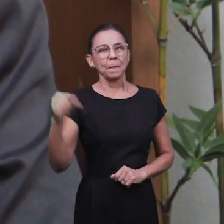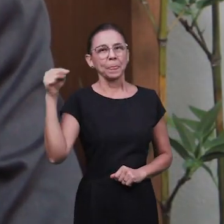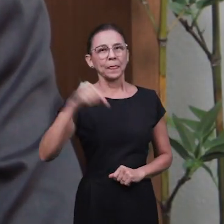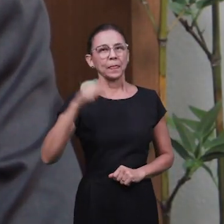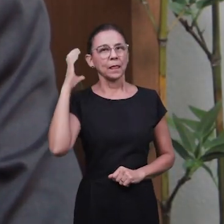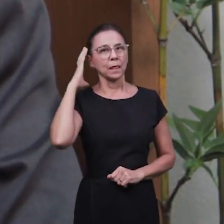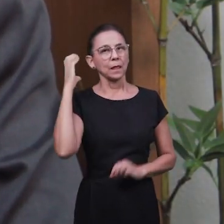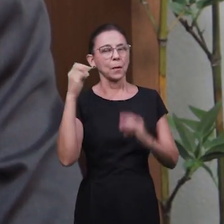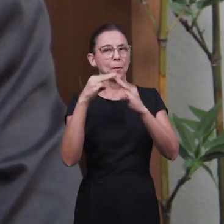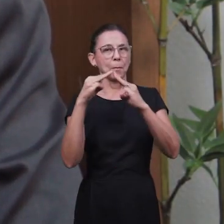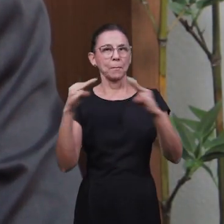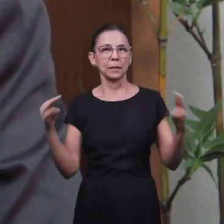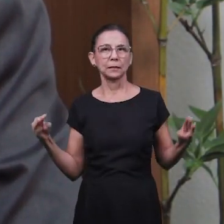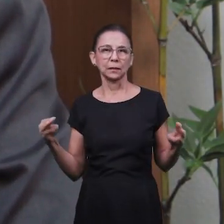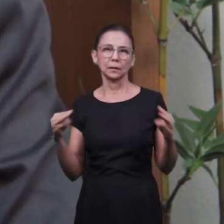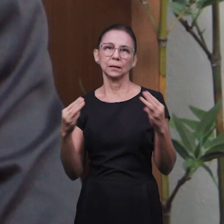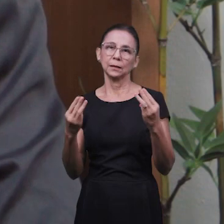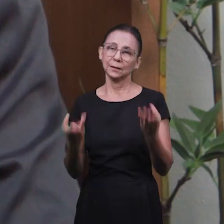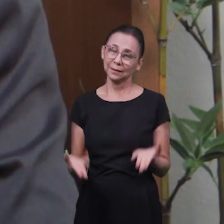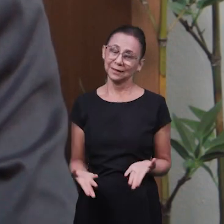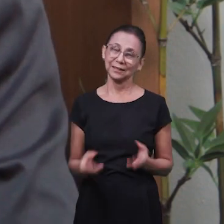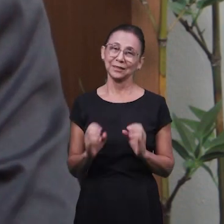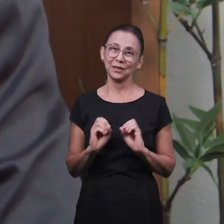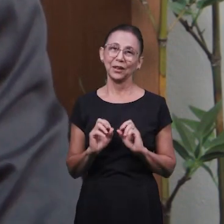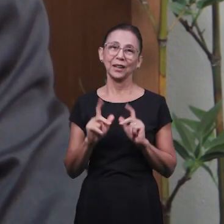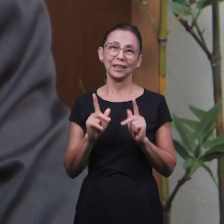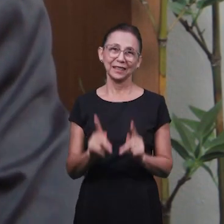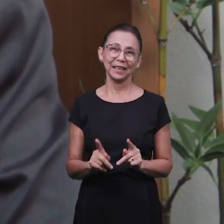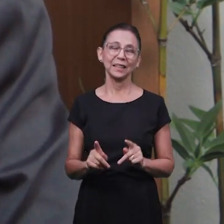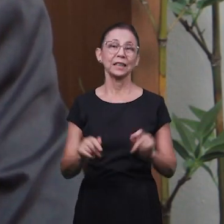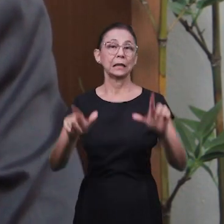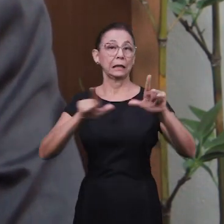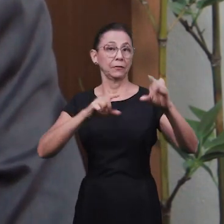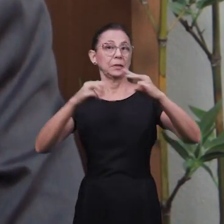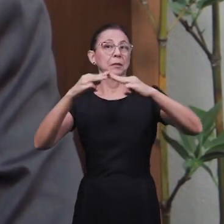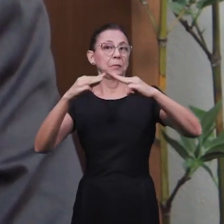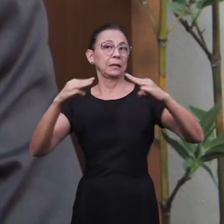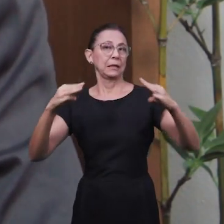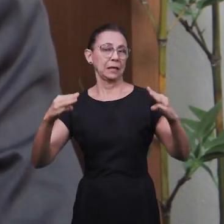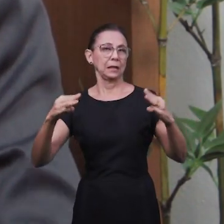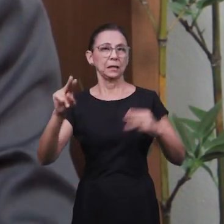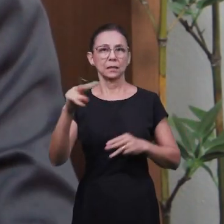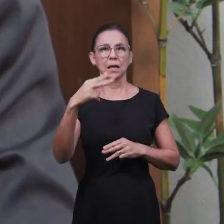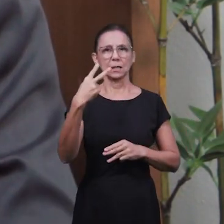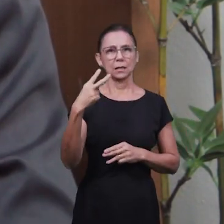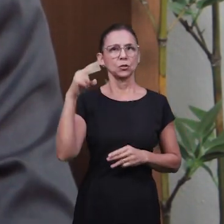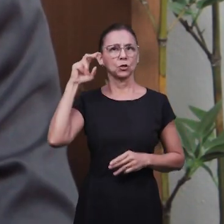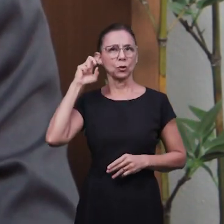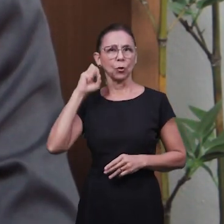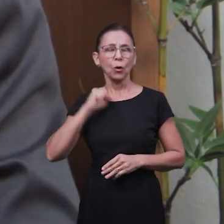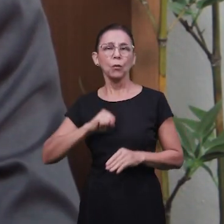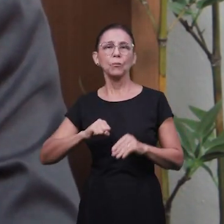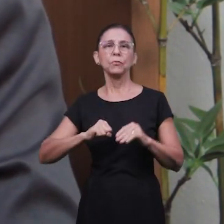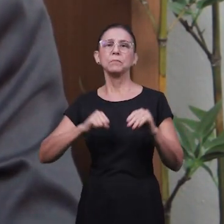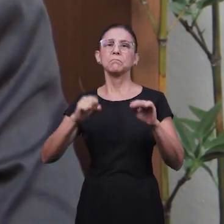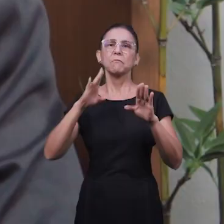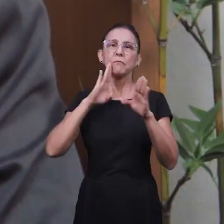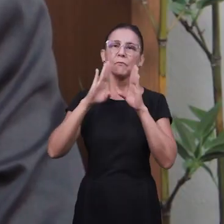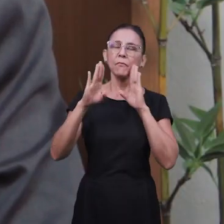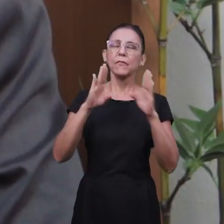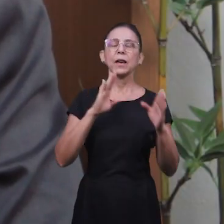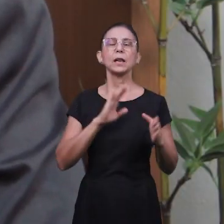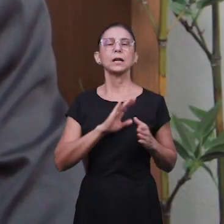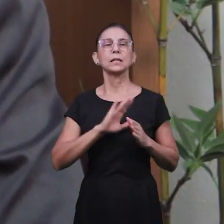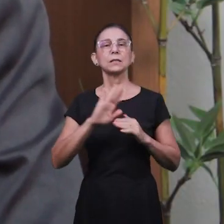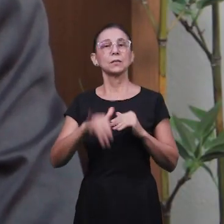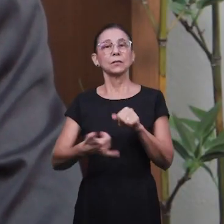pela Rádio Manaim, você que nos ouve, ou você que nos assiste pela TV Manaim, você que nos assiste no Facebook da Rádio Manaim, ou ainda